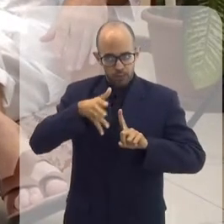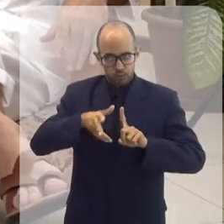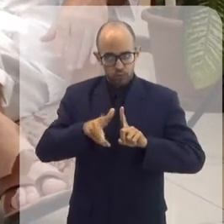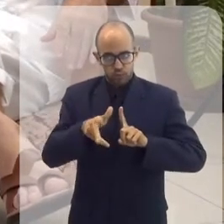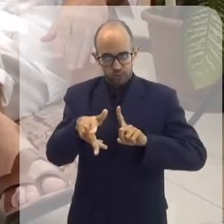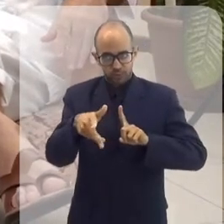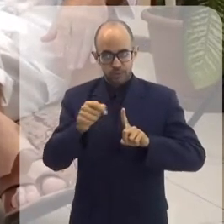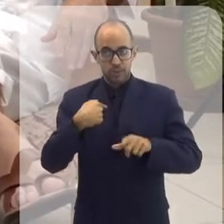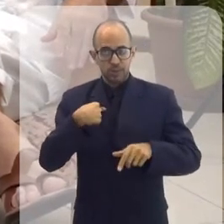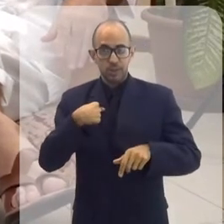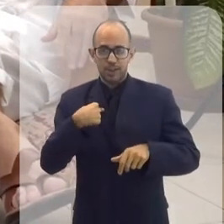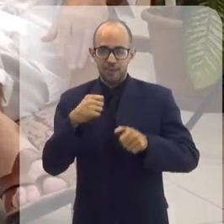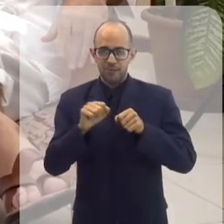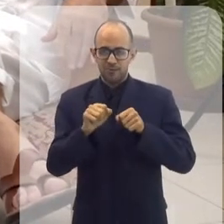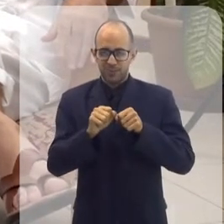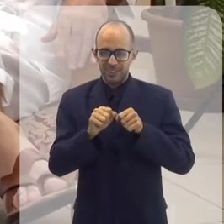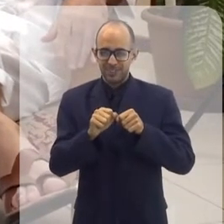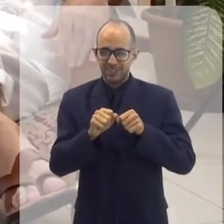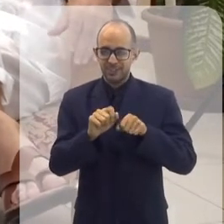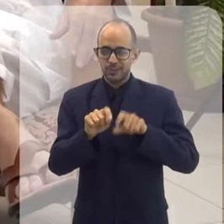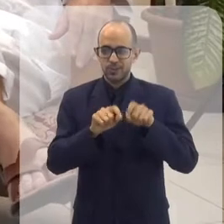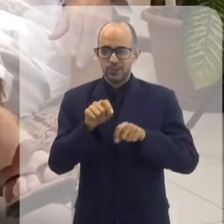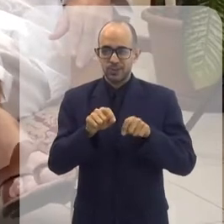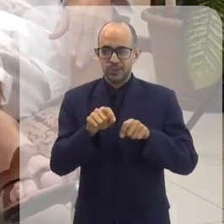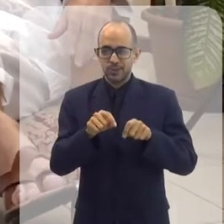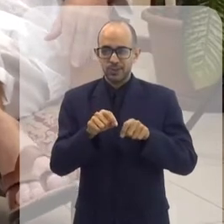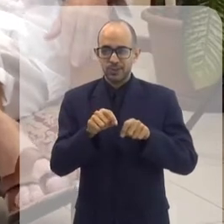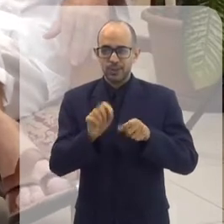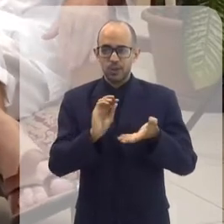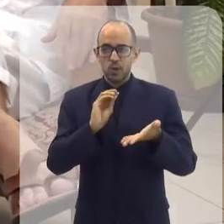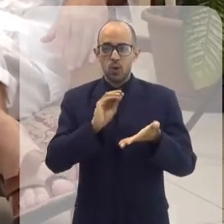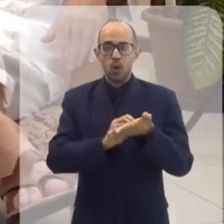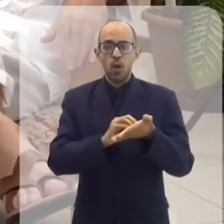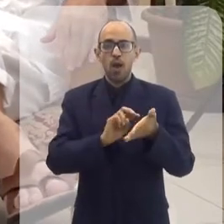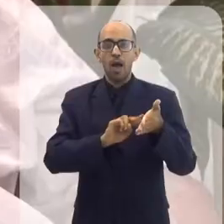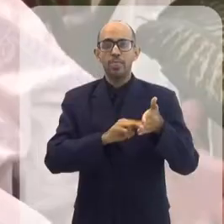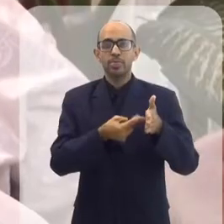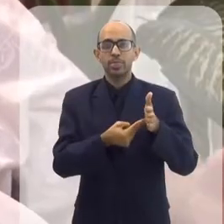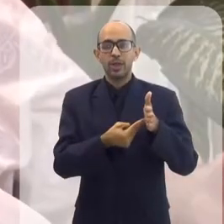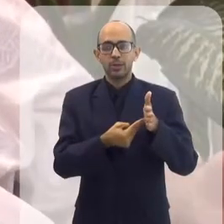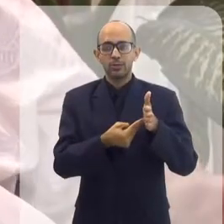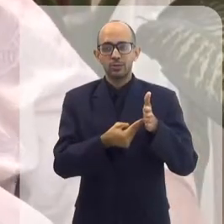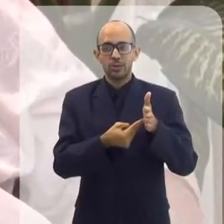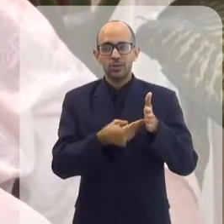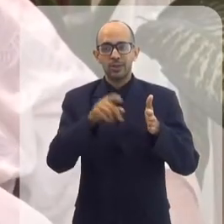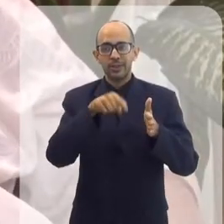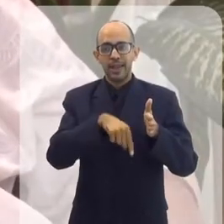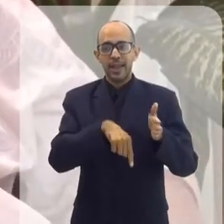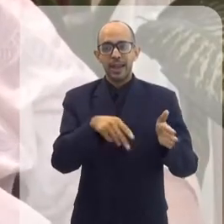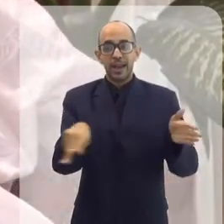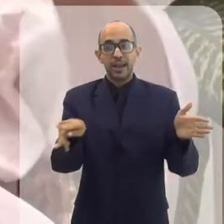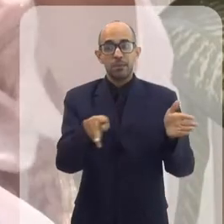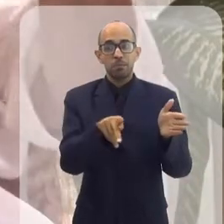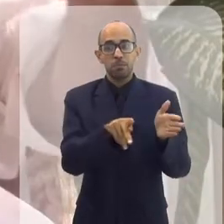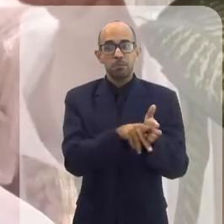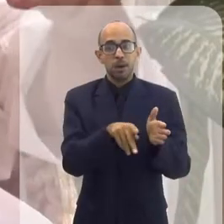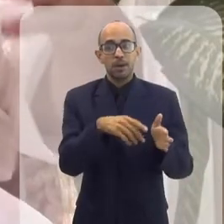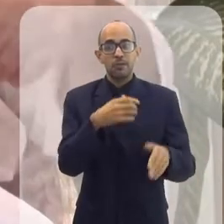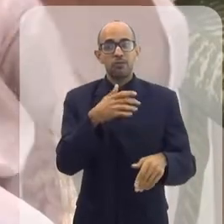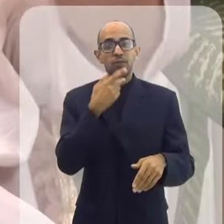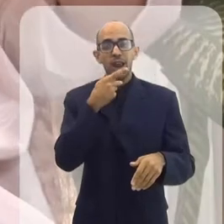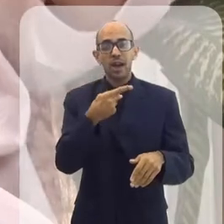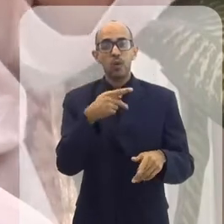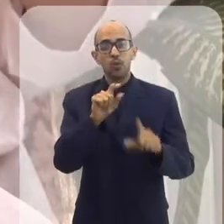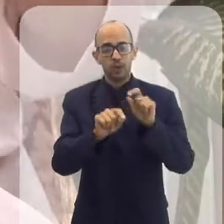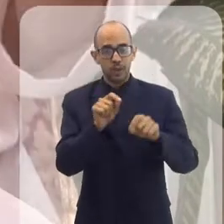e propositadamente botei a tradução da música é uma música gospel que dizer que